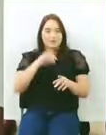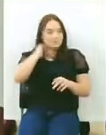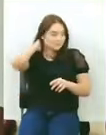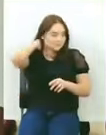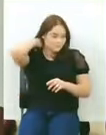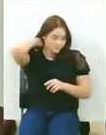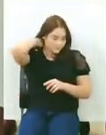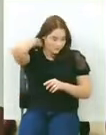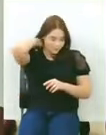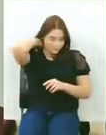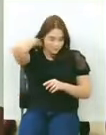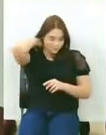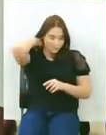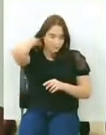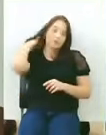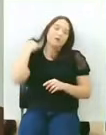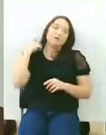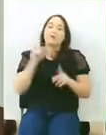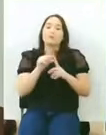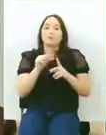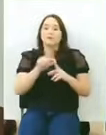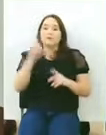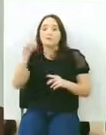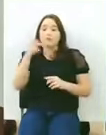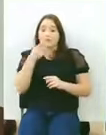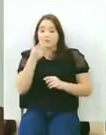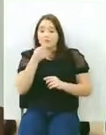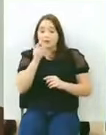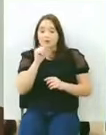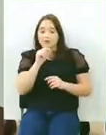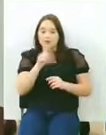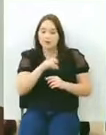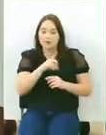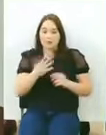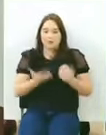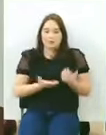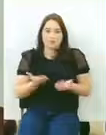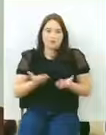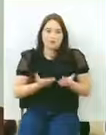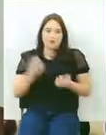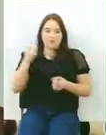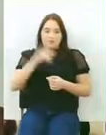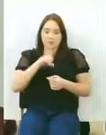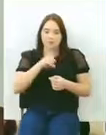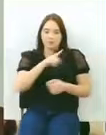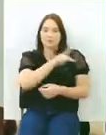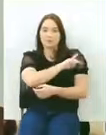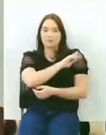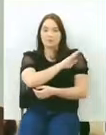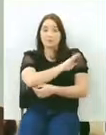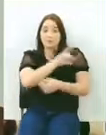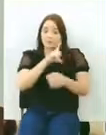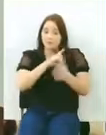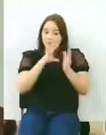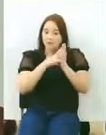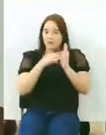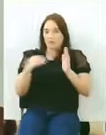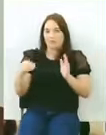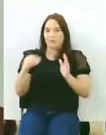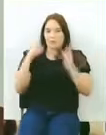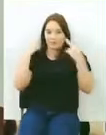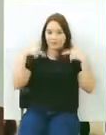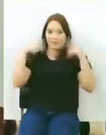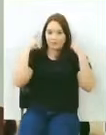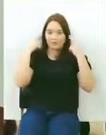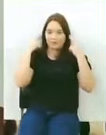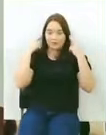maneira. E a palavra de Deus diz que aqueles que servem como presbíteros, espontaneamente, de boa vontade e sendo modelos